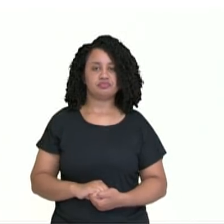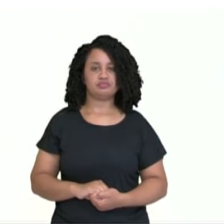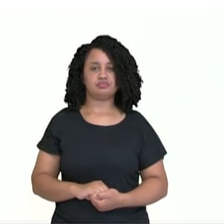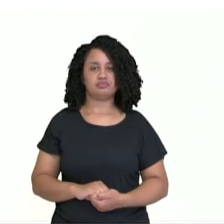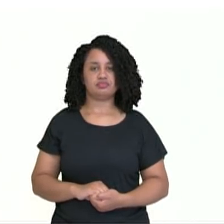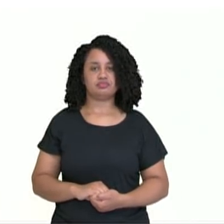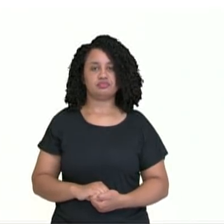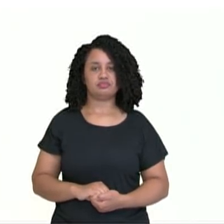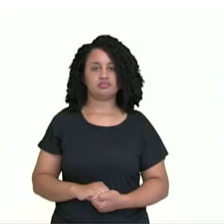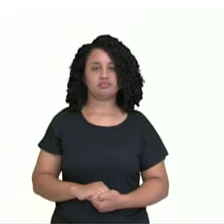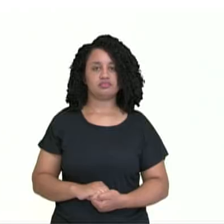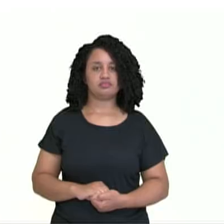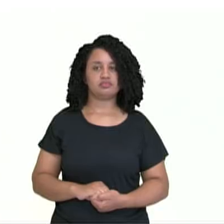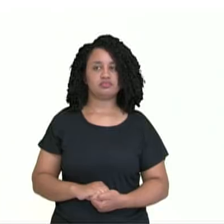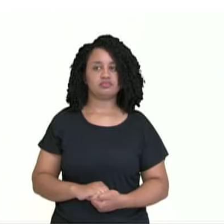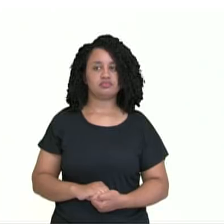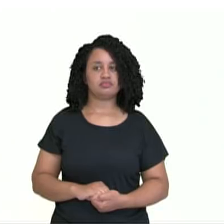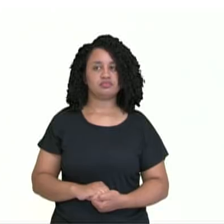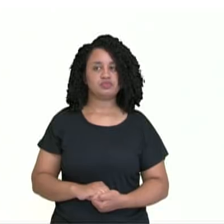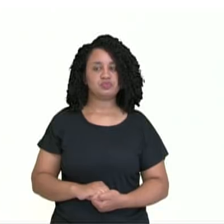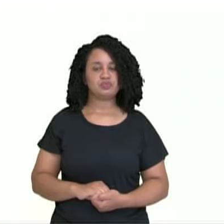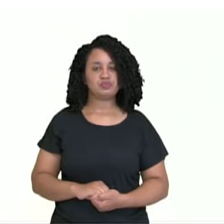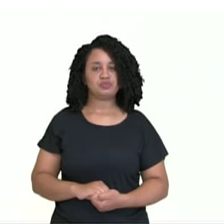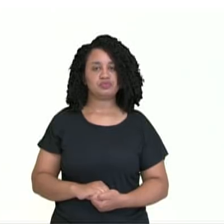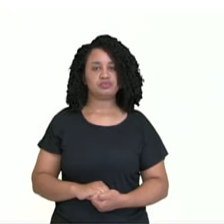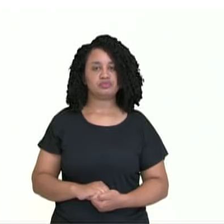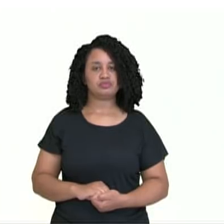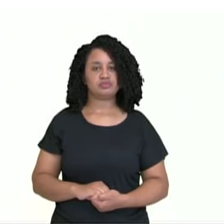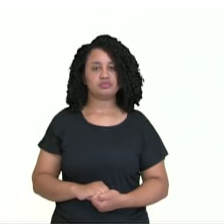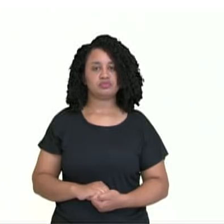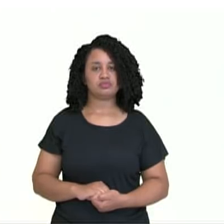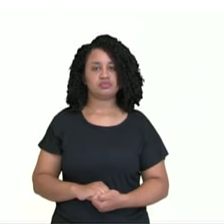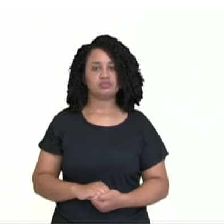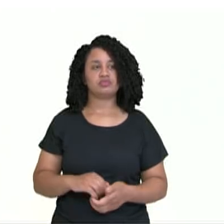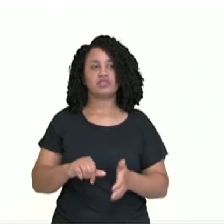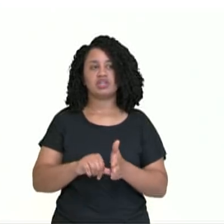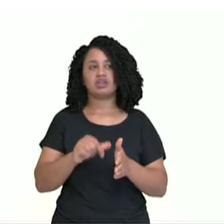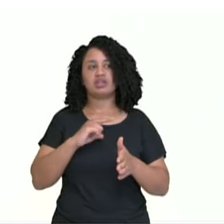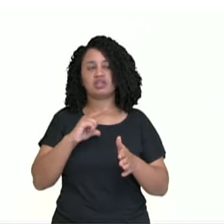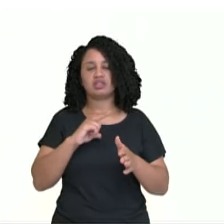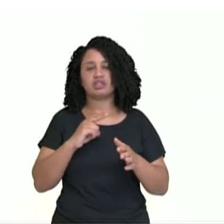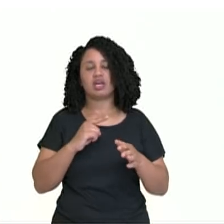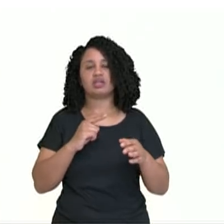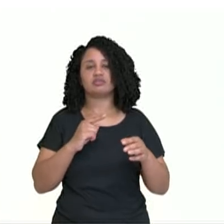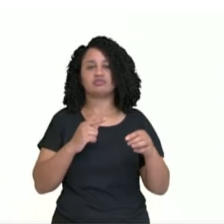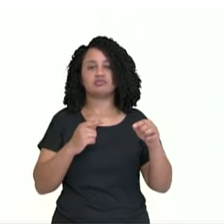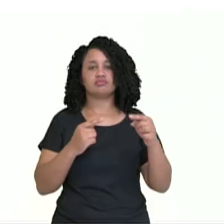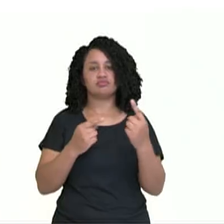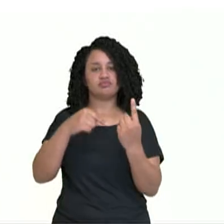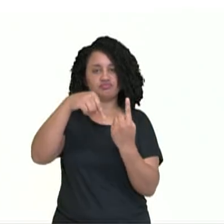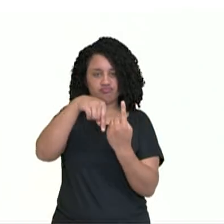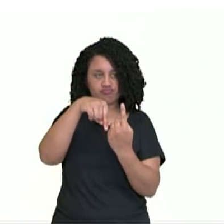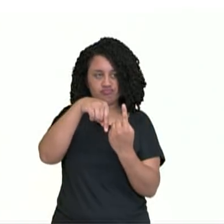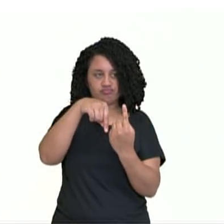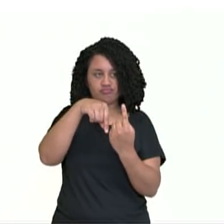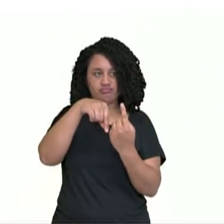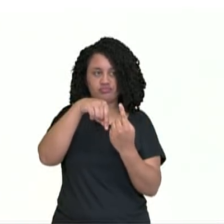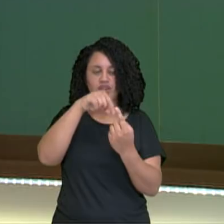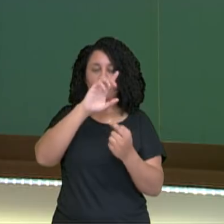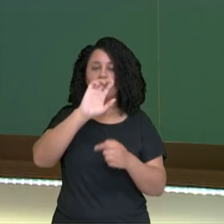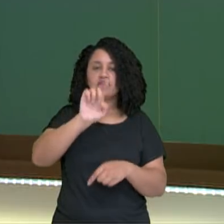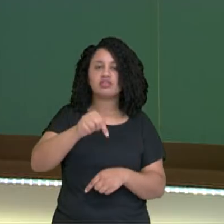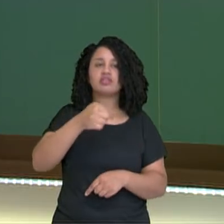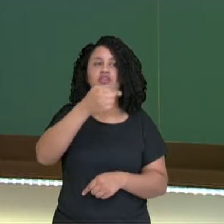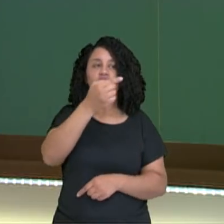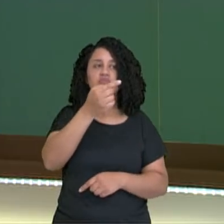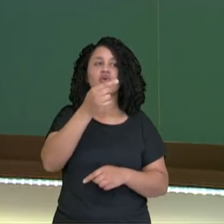sentidos contrários para diminuir a reação, né, diminuir a eletronegatividade. Aqui em S2,